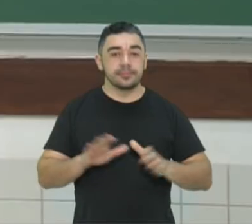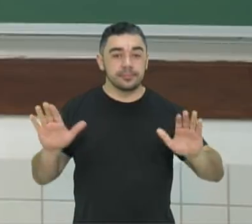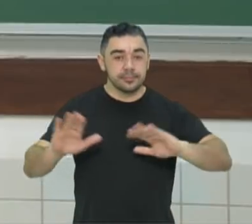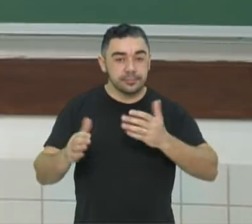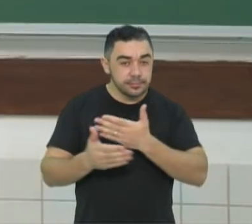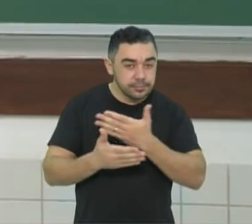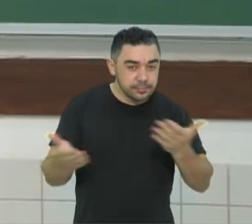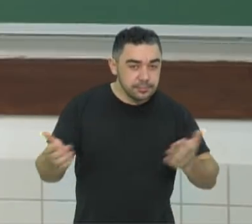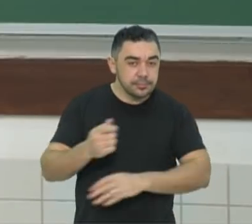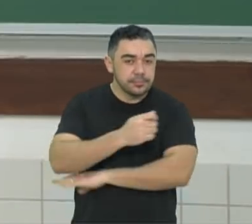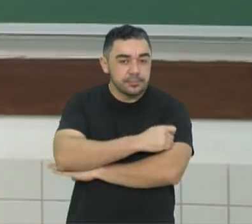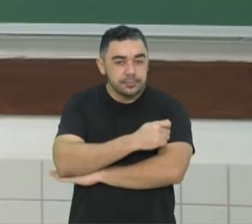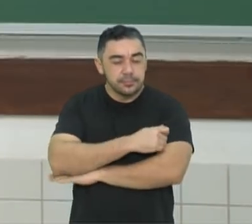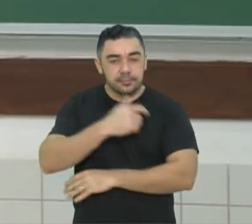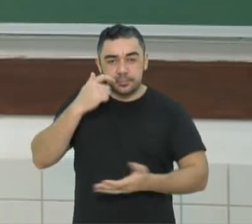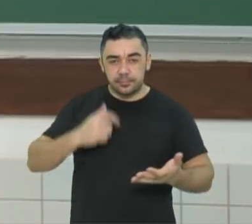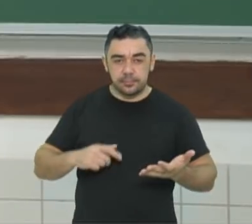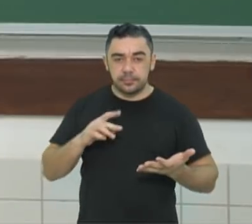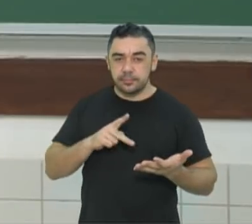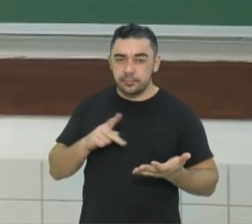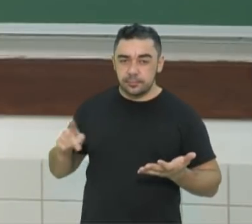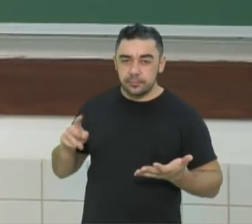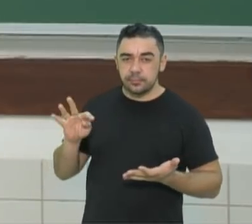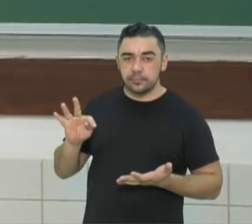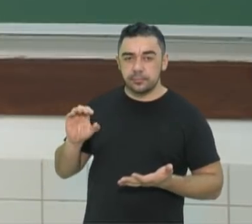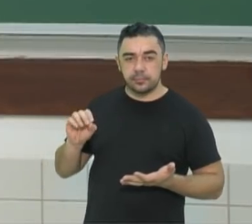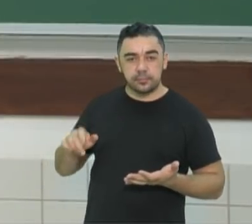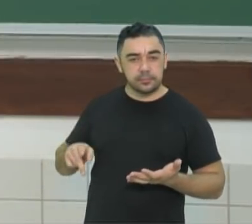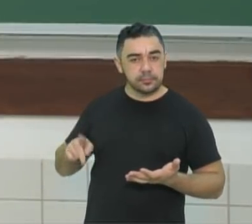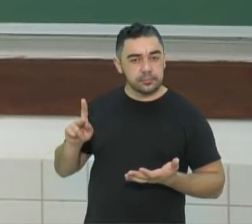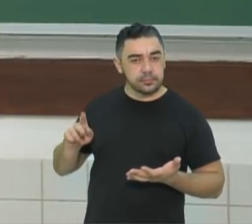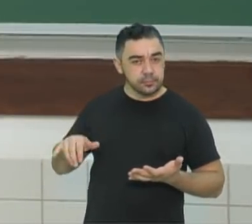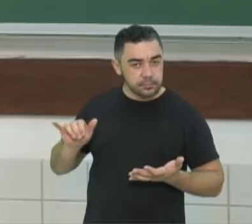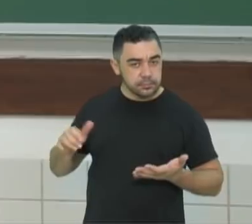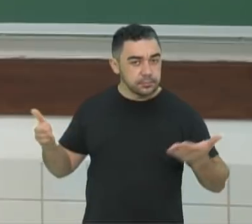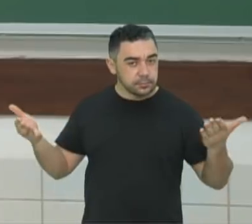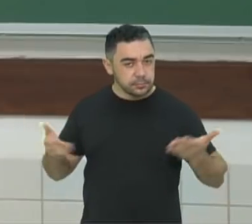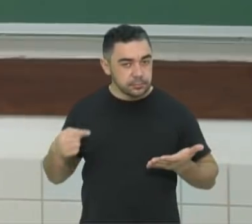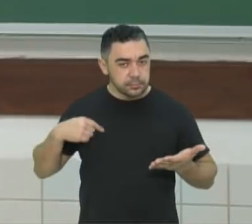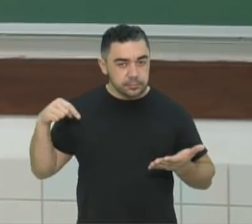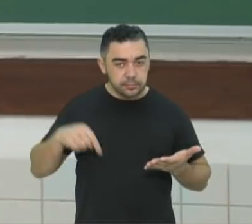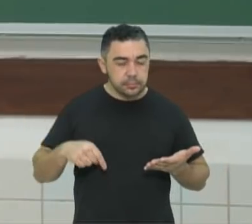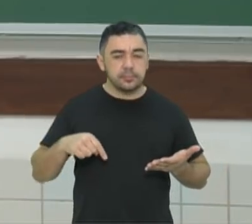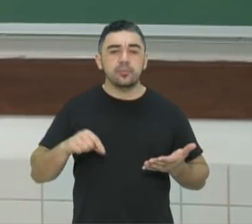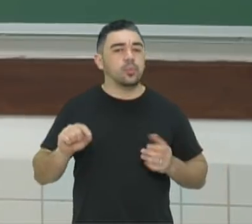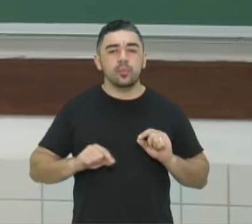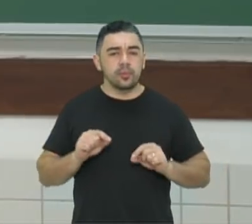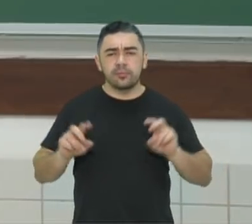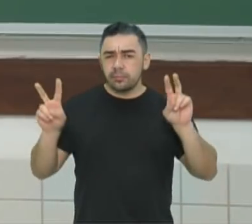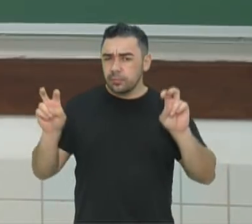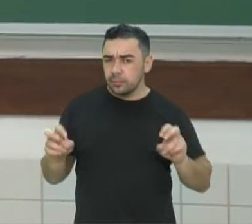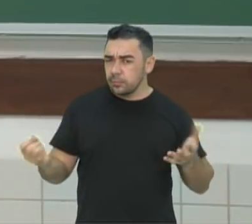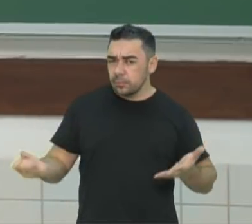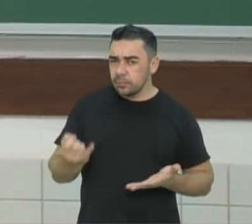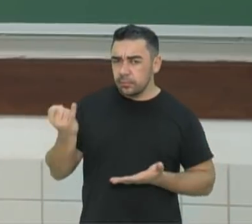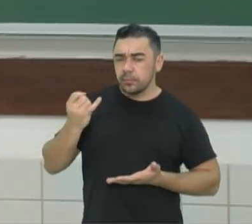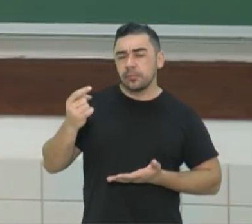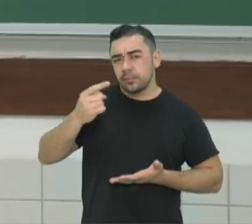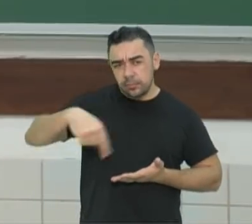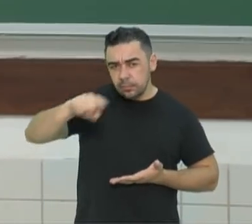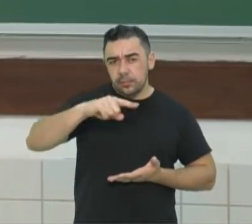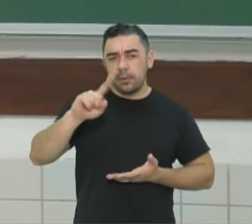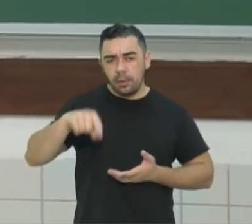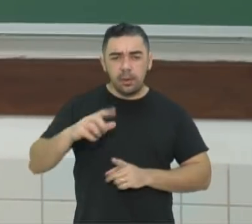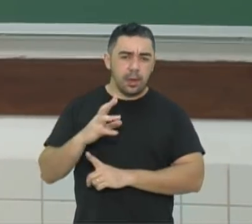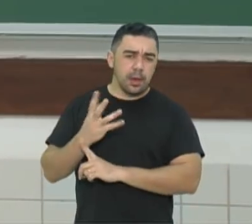Olá, meus queridos alunos, eu sou o professor Toki e eu estou aqui agora para discutirmos algumas questões muito importantes na questão da